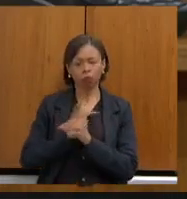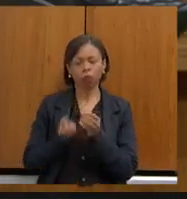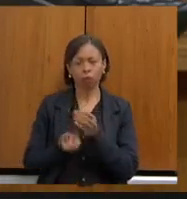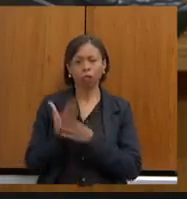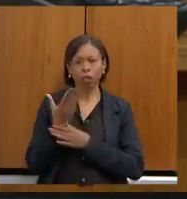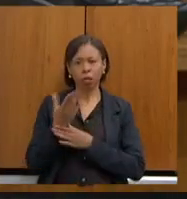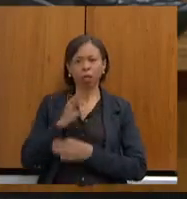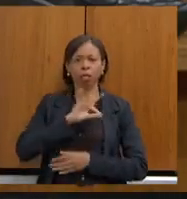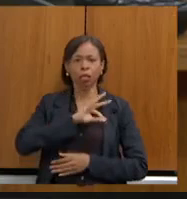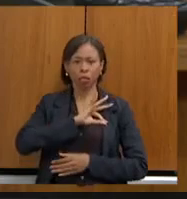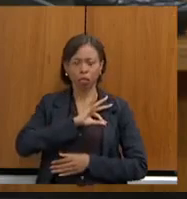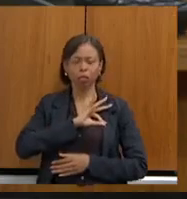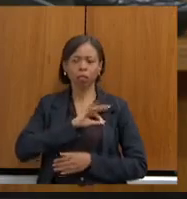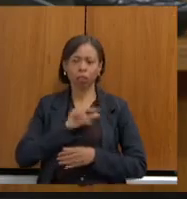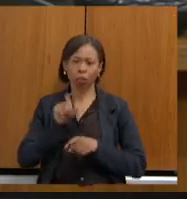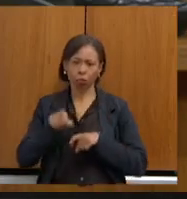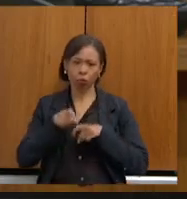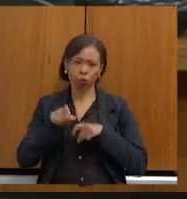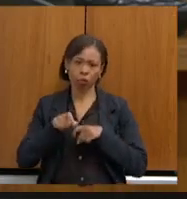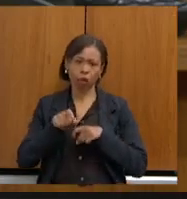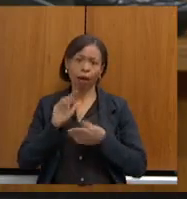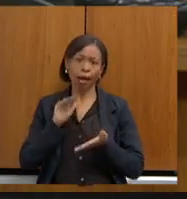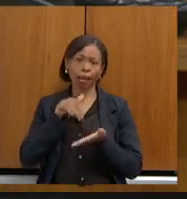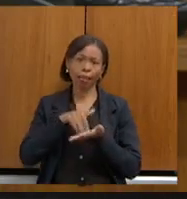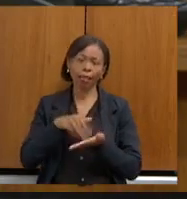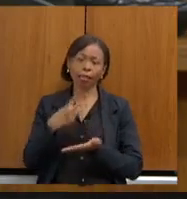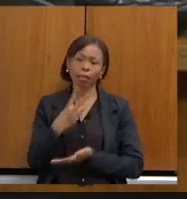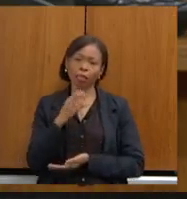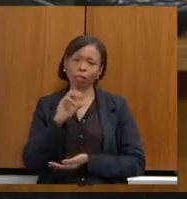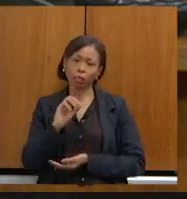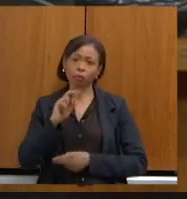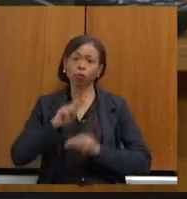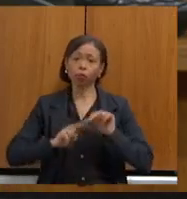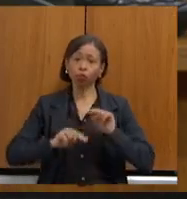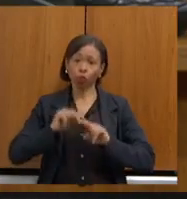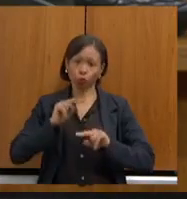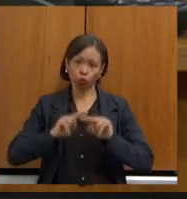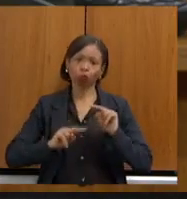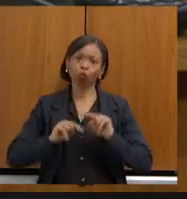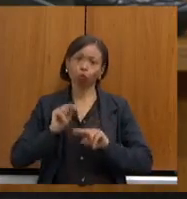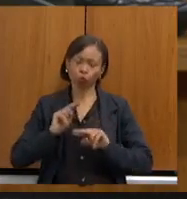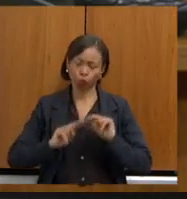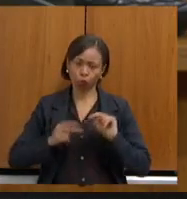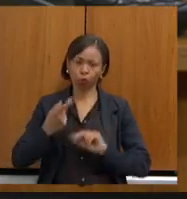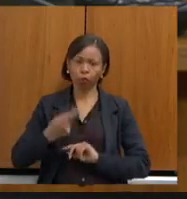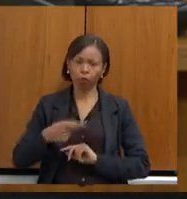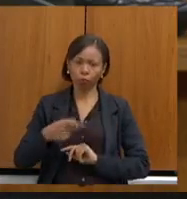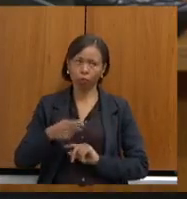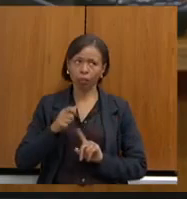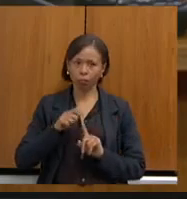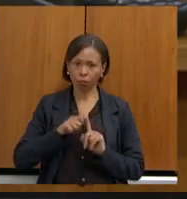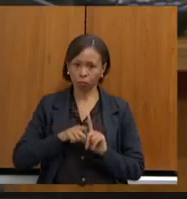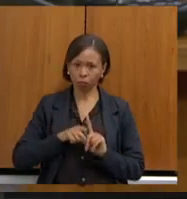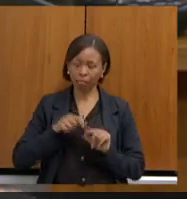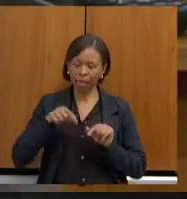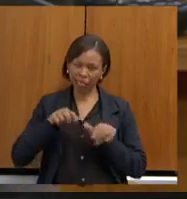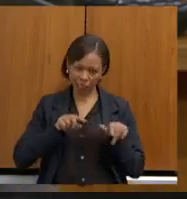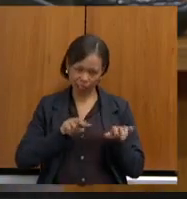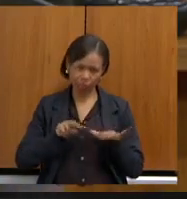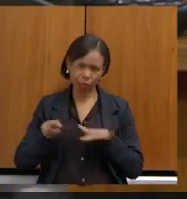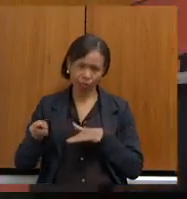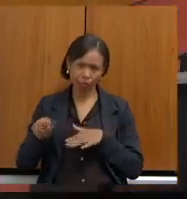isso haverá de se consumar e até o dia trinta de junho desse mês estão portanto ainda nessa semana